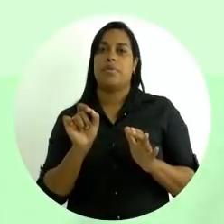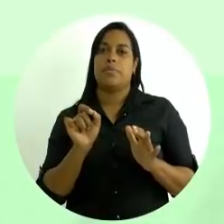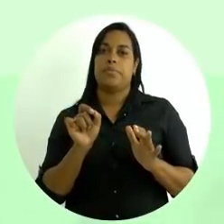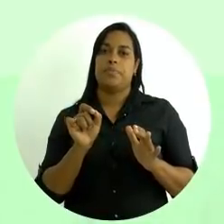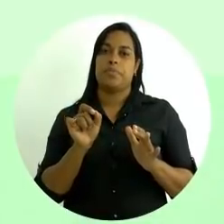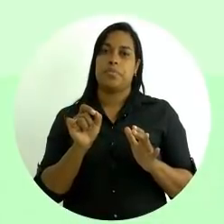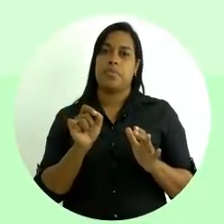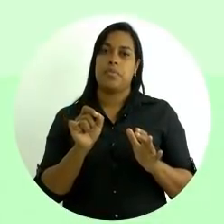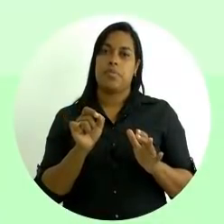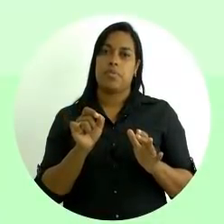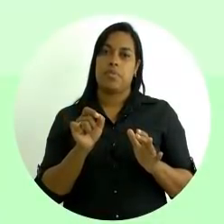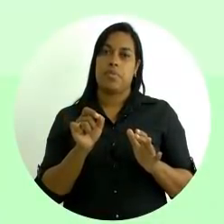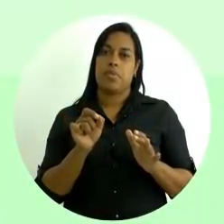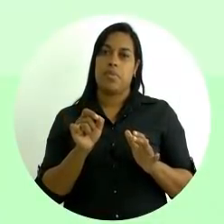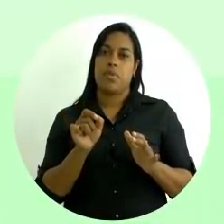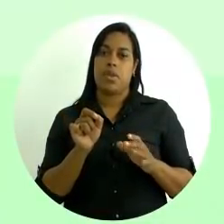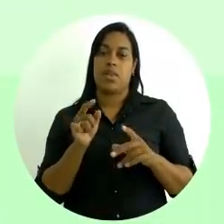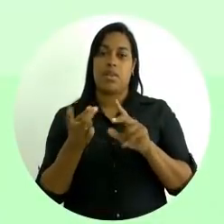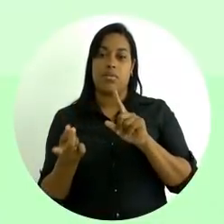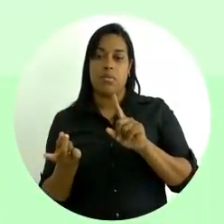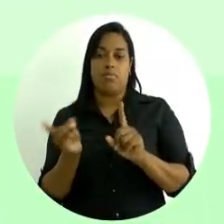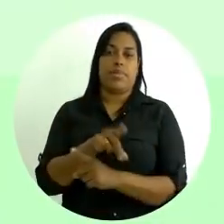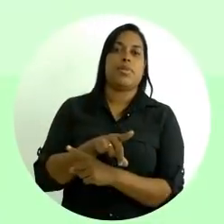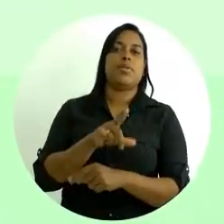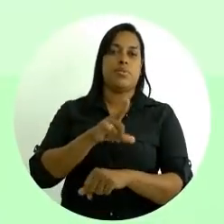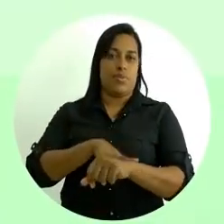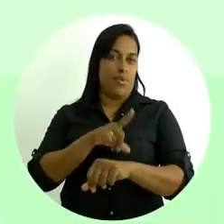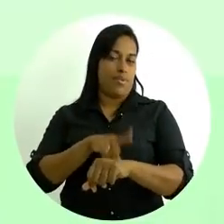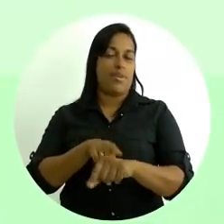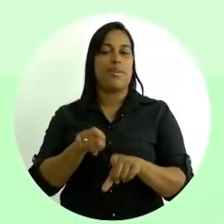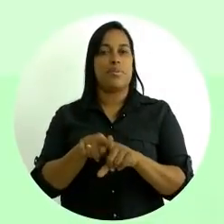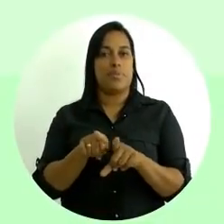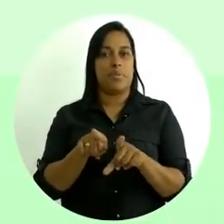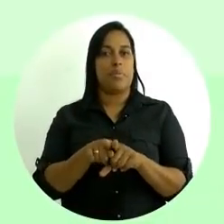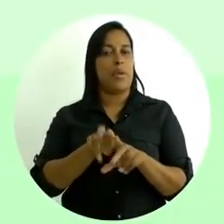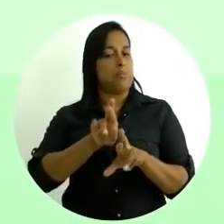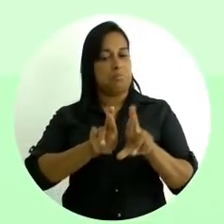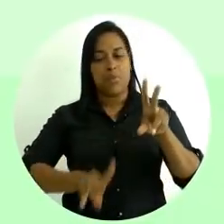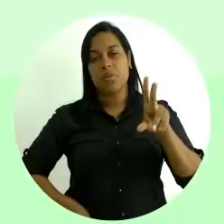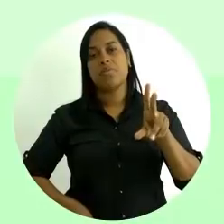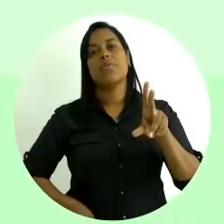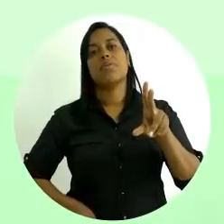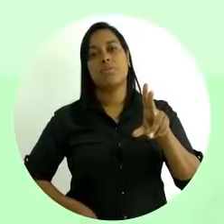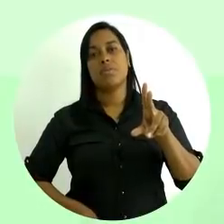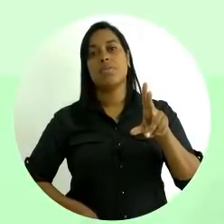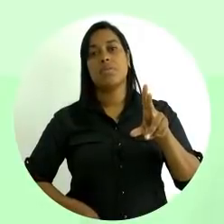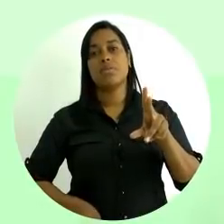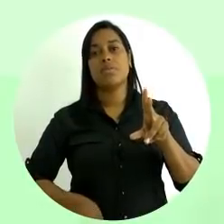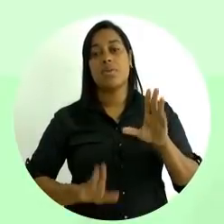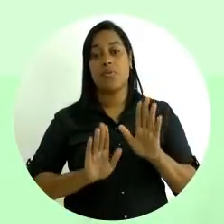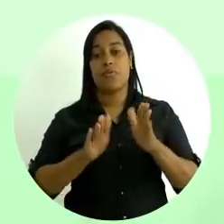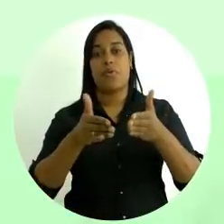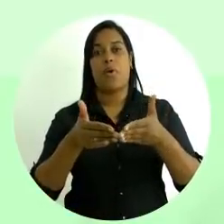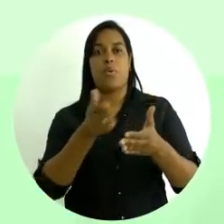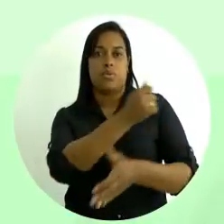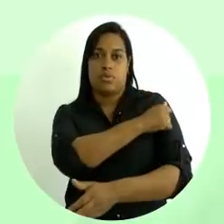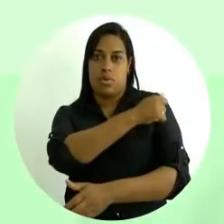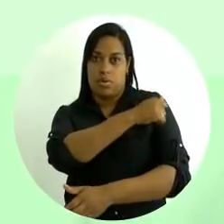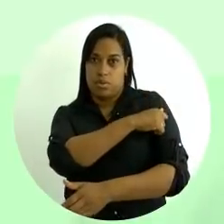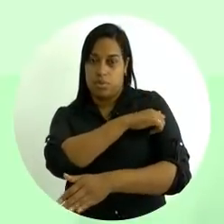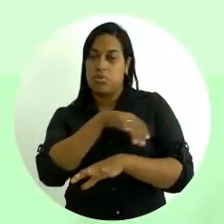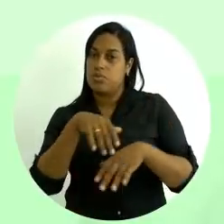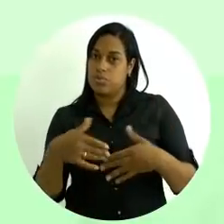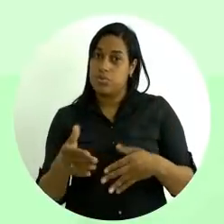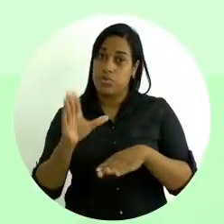deles está no contraturno, está num horário totalmente diferente, e o público,